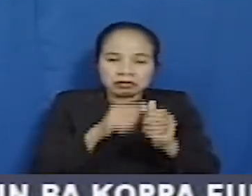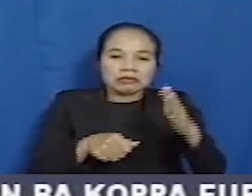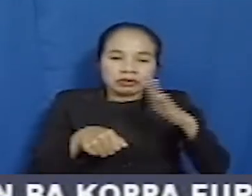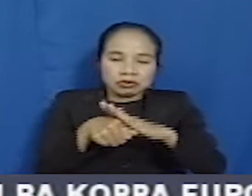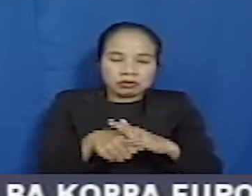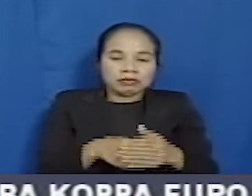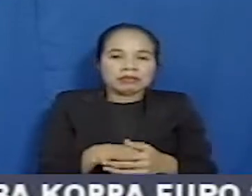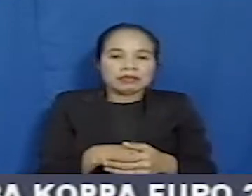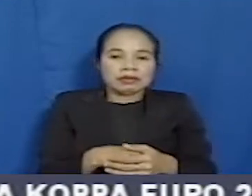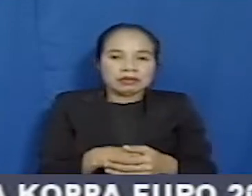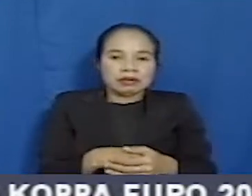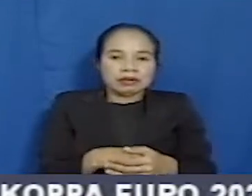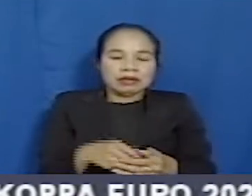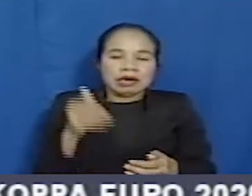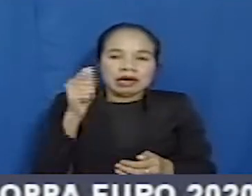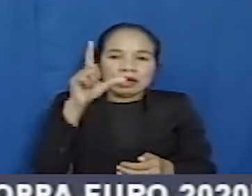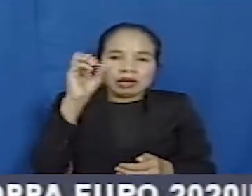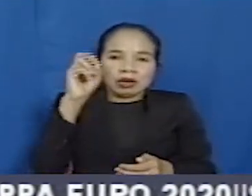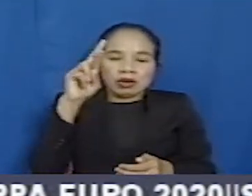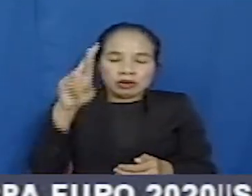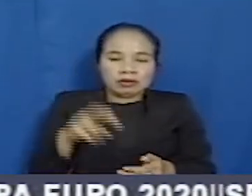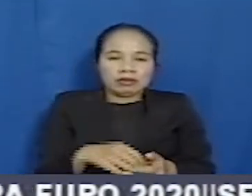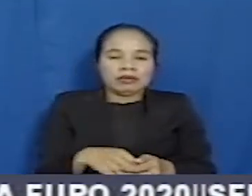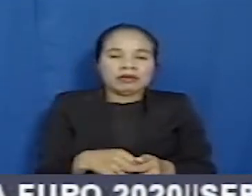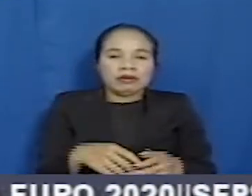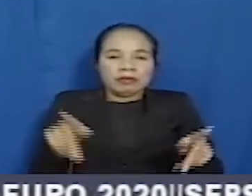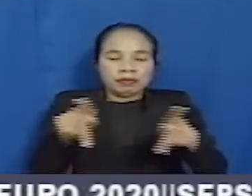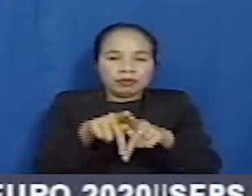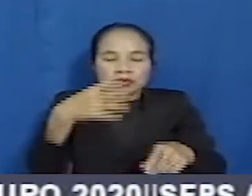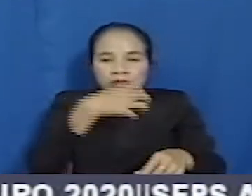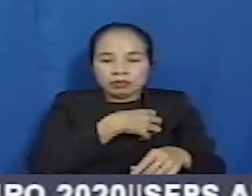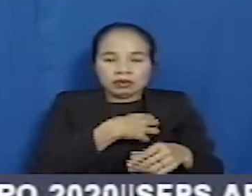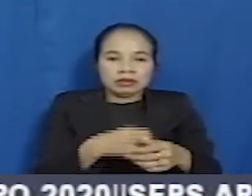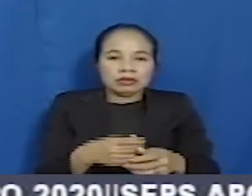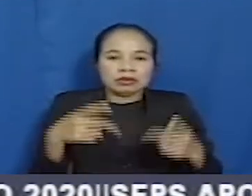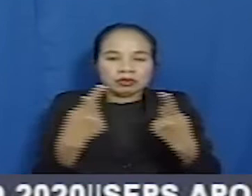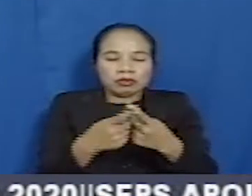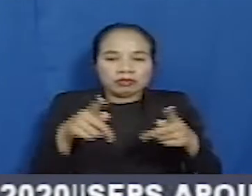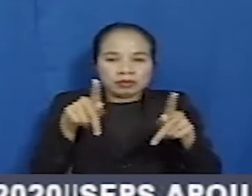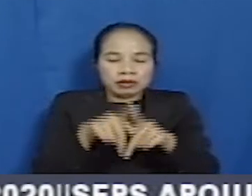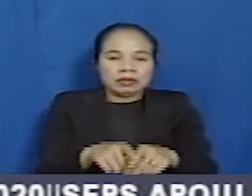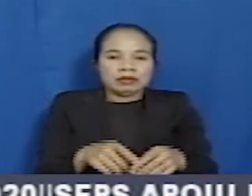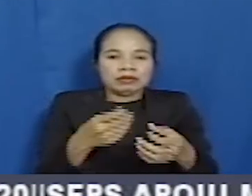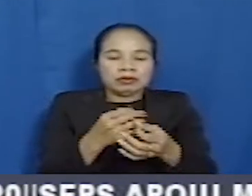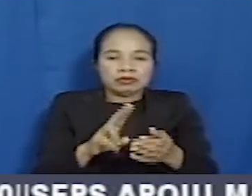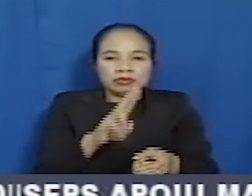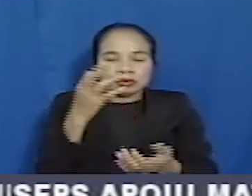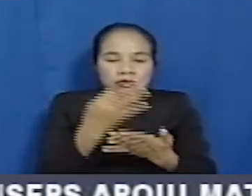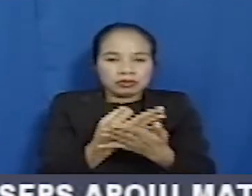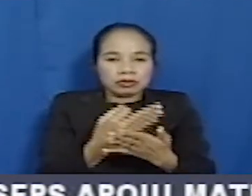parte Alor, tamo do item das territórios. Posto polícia refere construir a companhia Caltex no financia